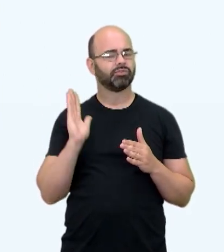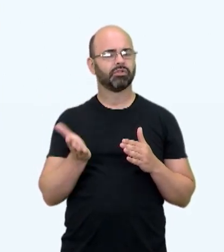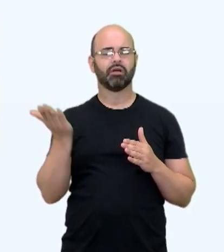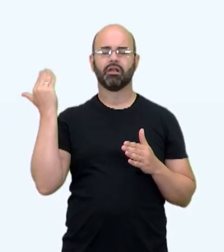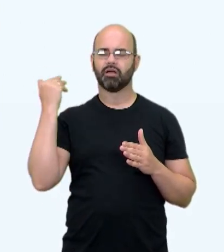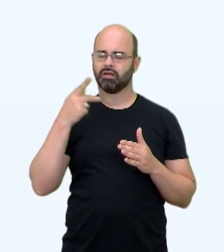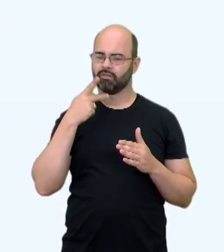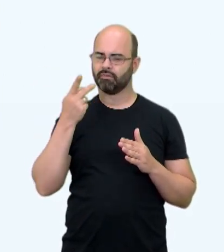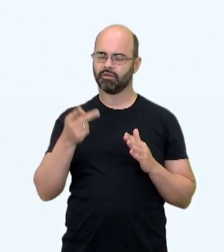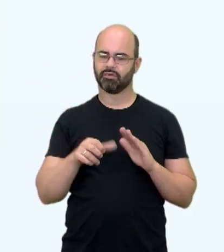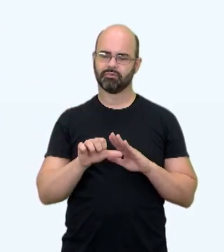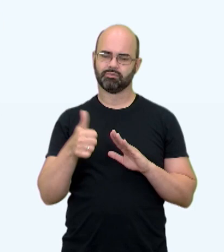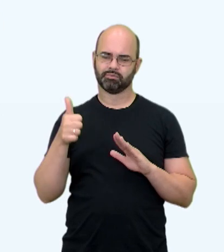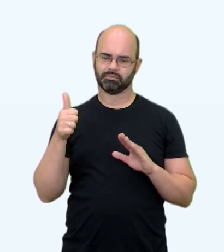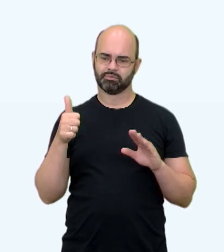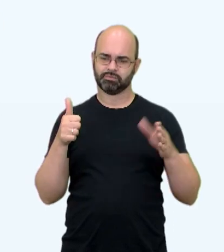época